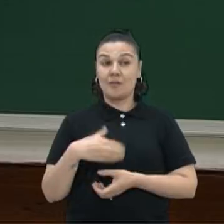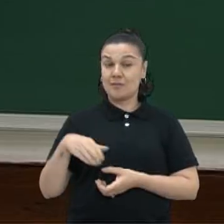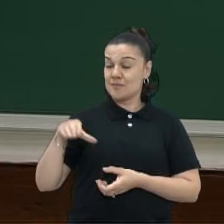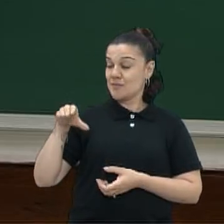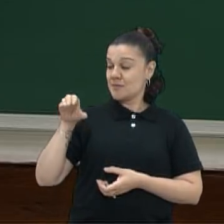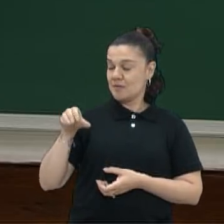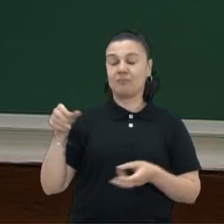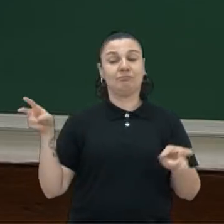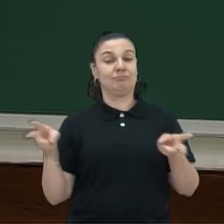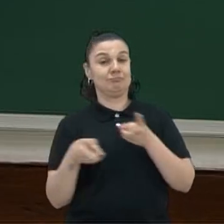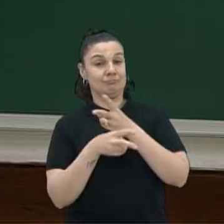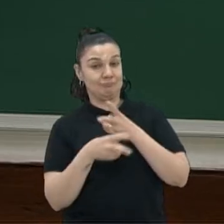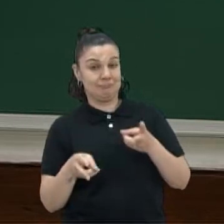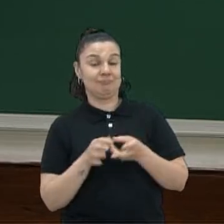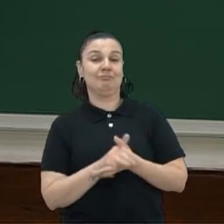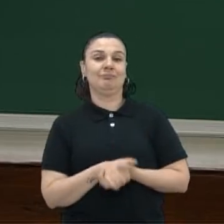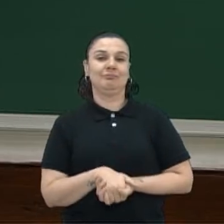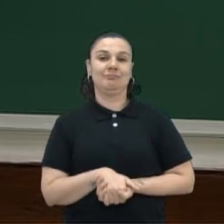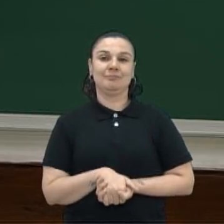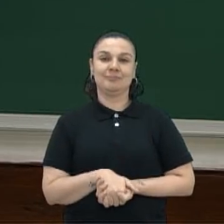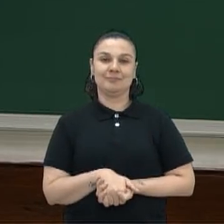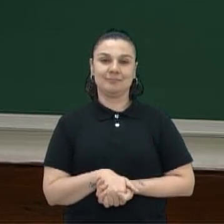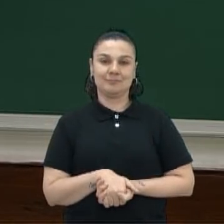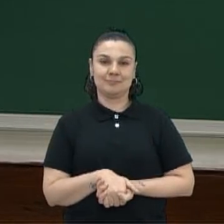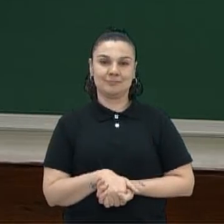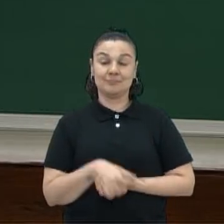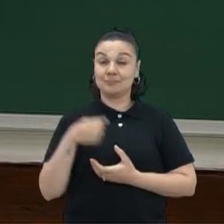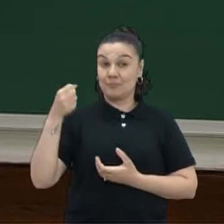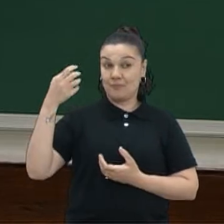Ou alternativa C, erosão eólica?